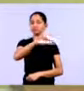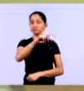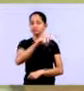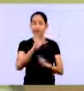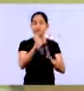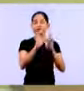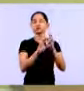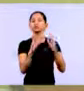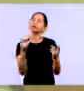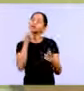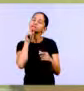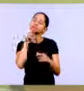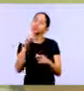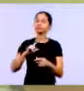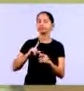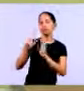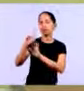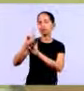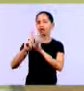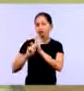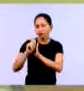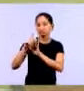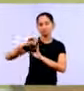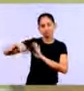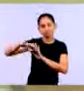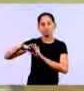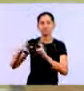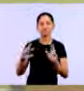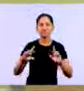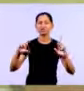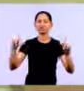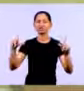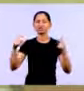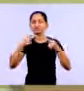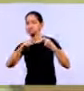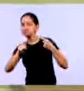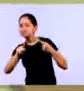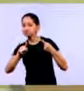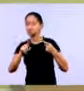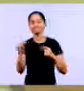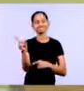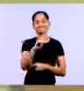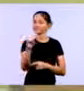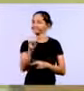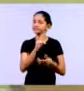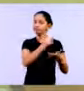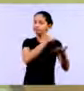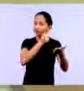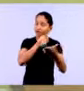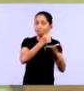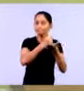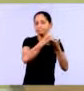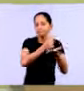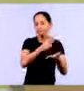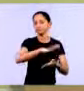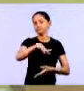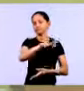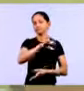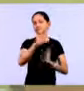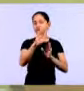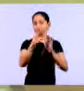seus artigos algo que confronte o que está na Constituição, porque é justamente ela que dá todo o embasamento do nosso